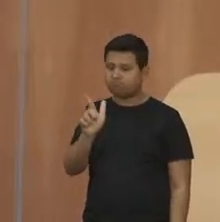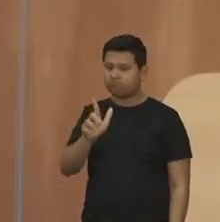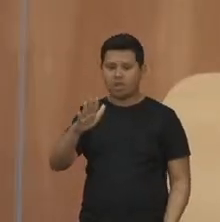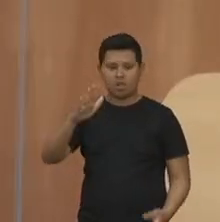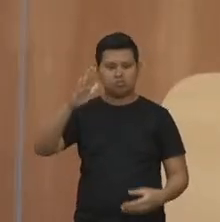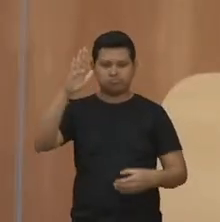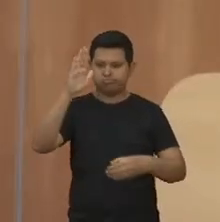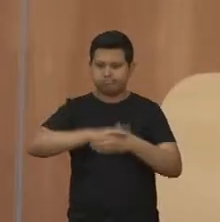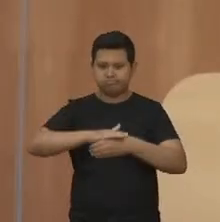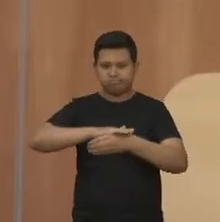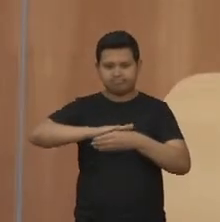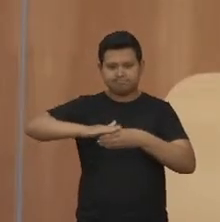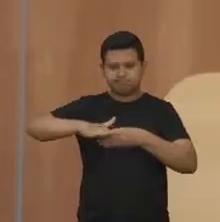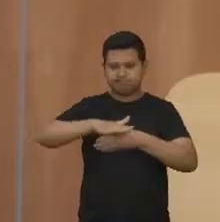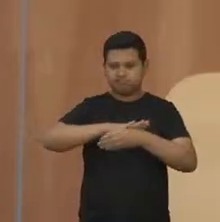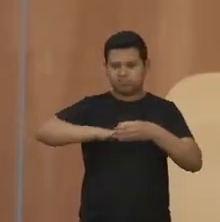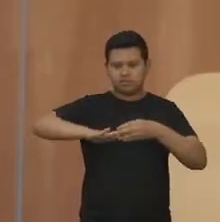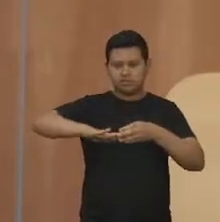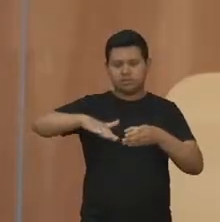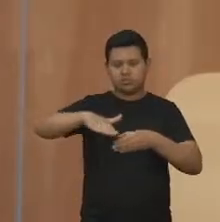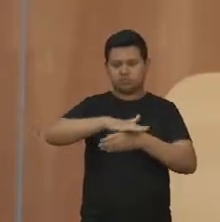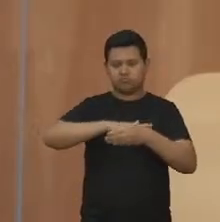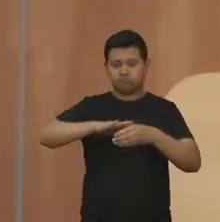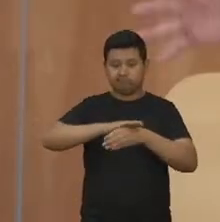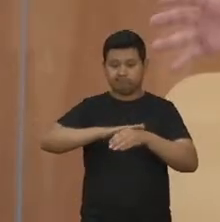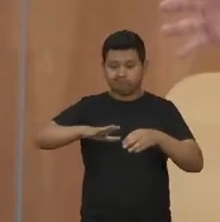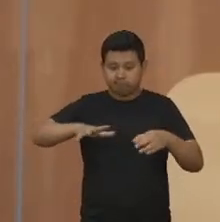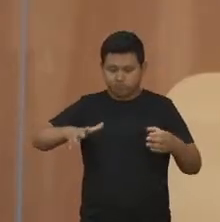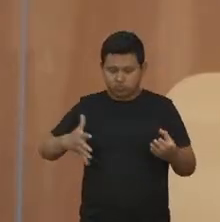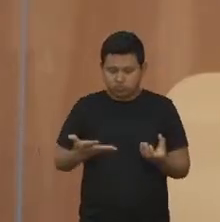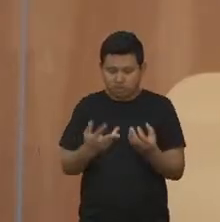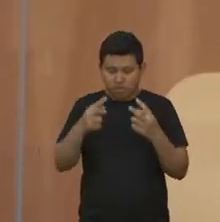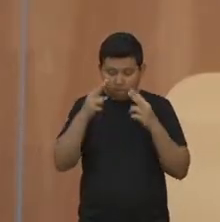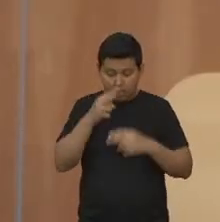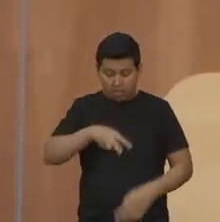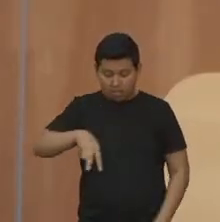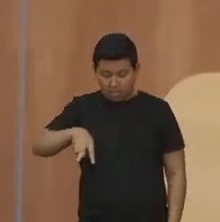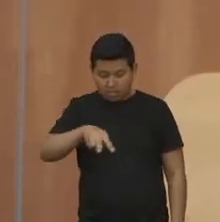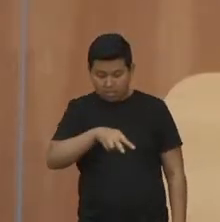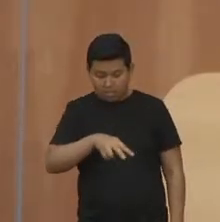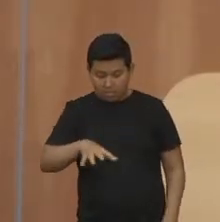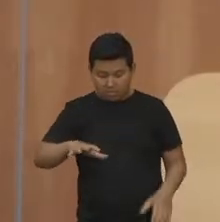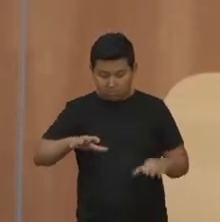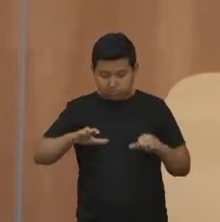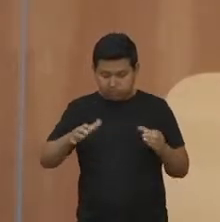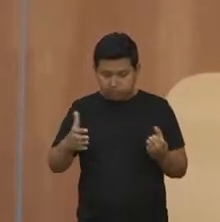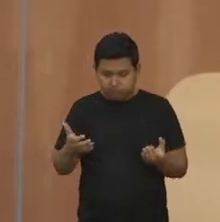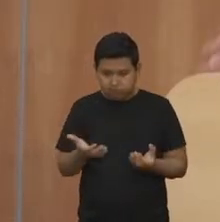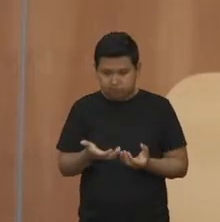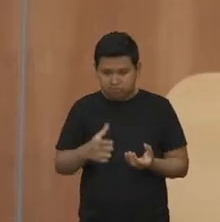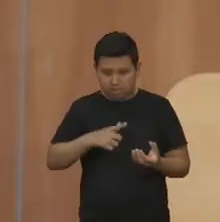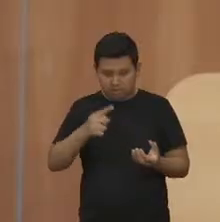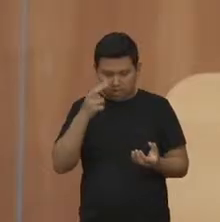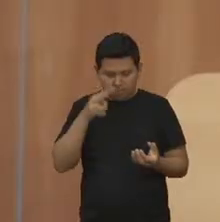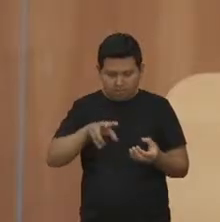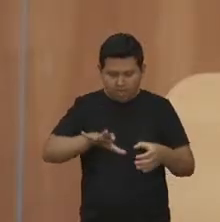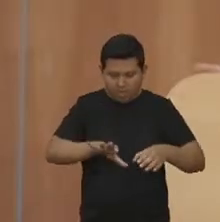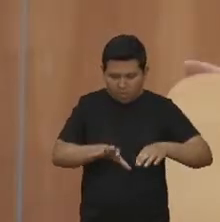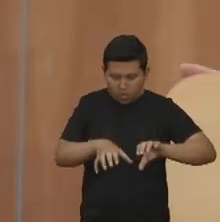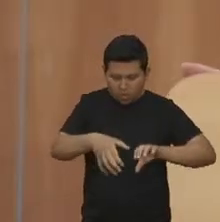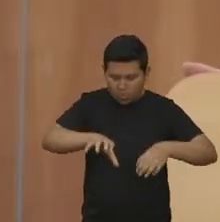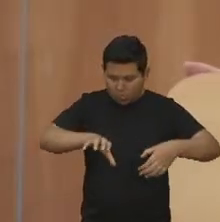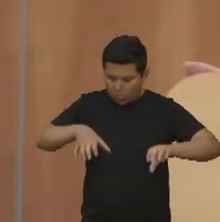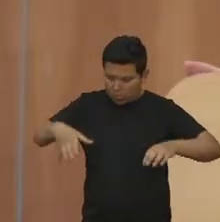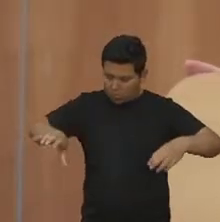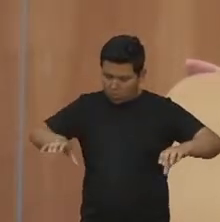buraco. É a responsabilidade do SAI, porque você olha para essa cratera que se abriu e você vê manilhas do SAI, que são aqueles canos grandes que passam água.